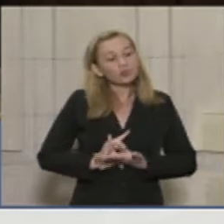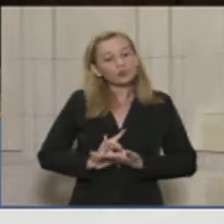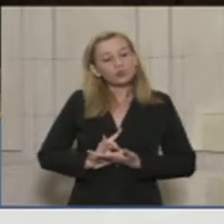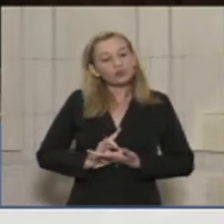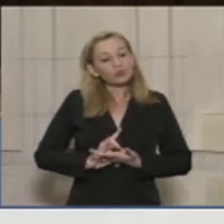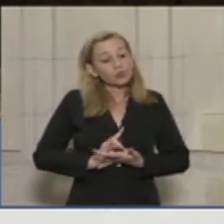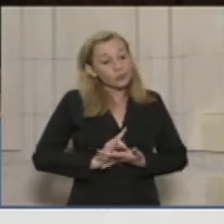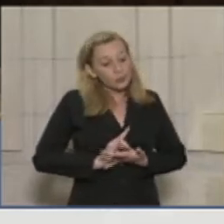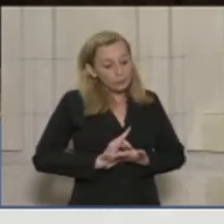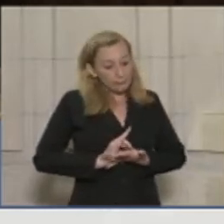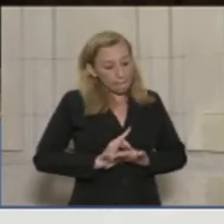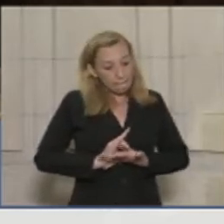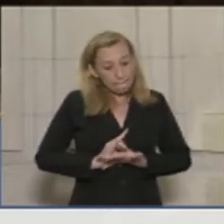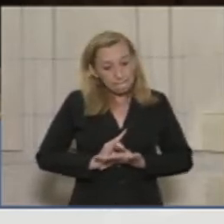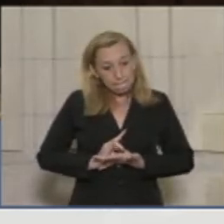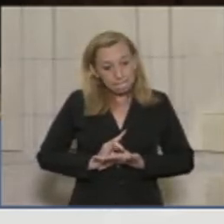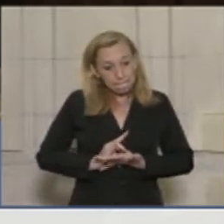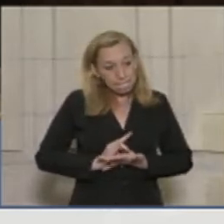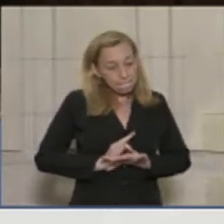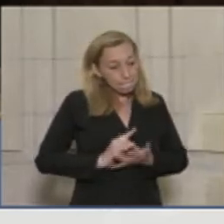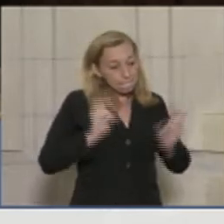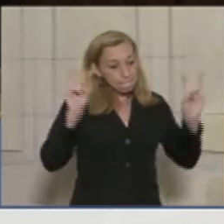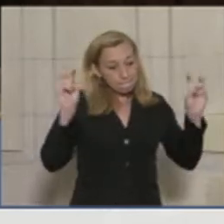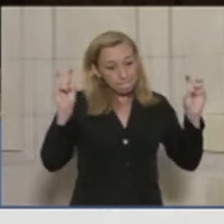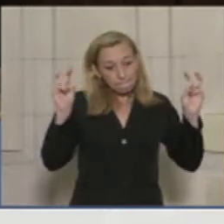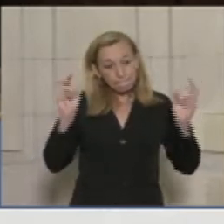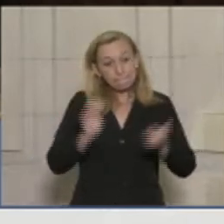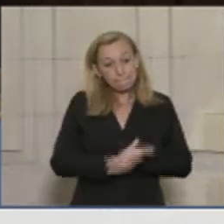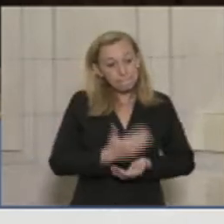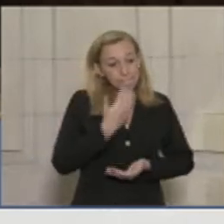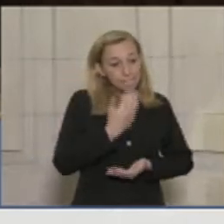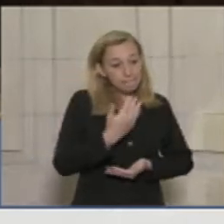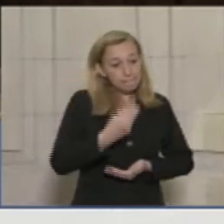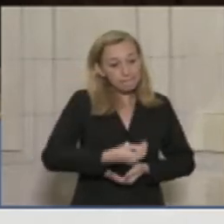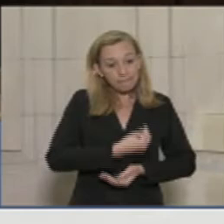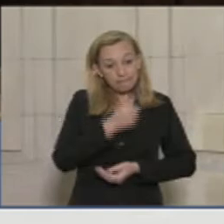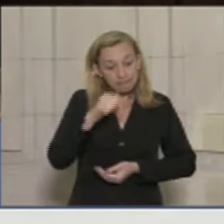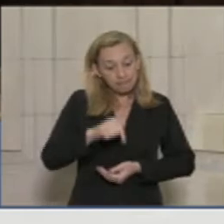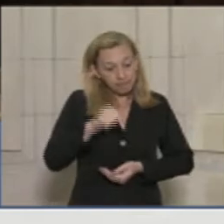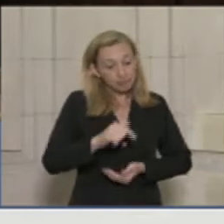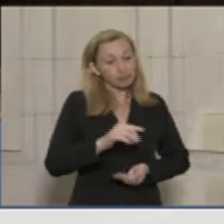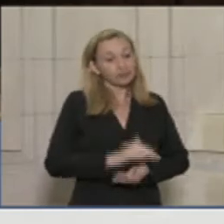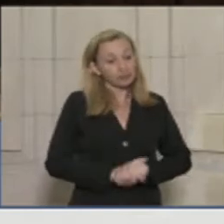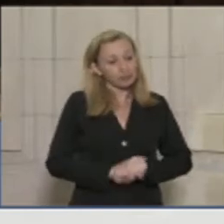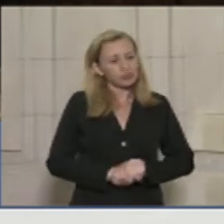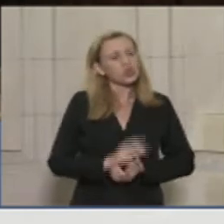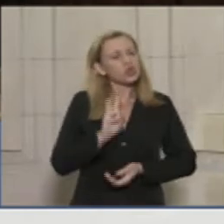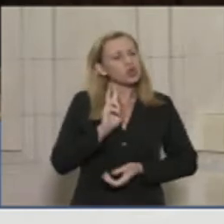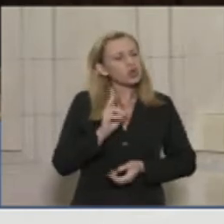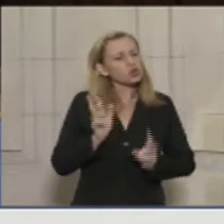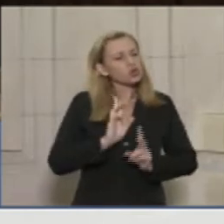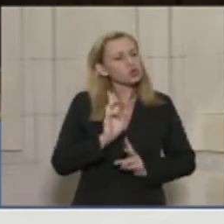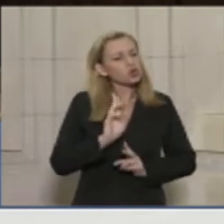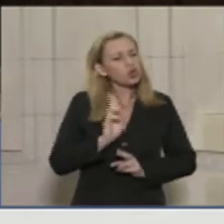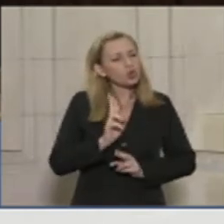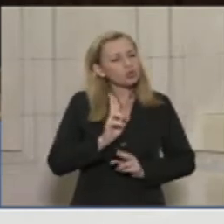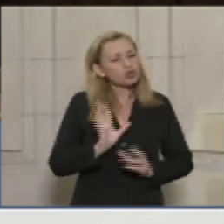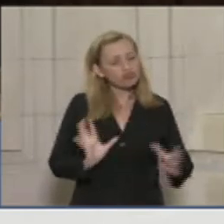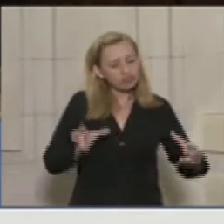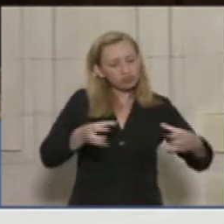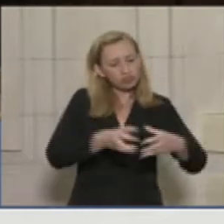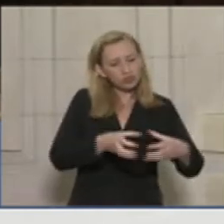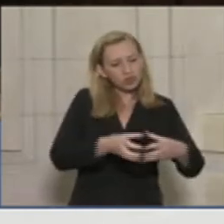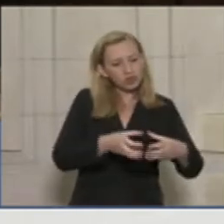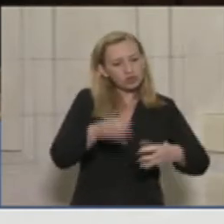relato e a renovação de um apelo que faço aqui, em nome da Comissão de Ciência e Tecnologia,